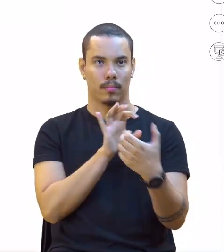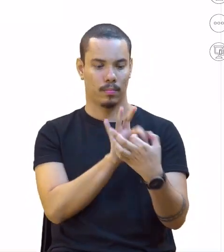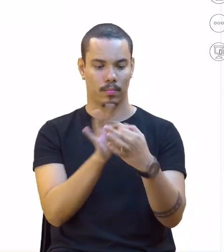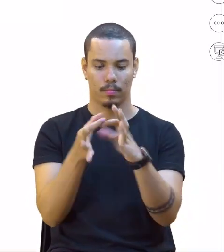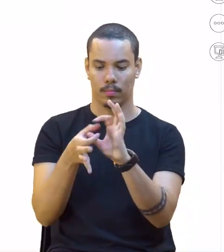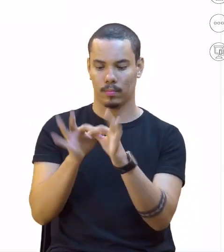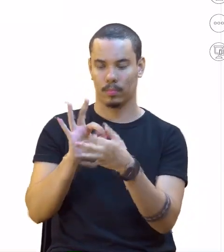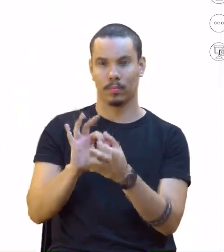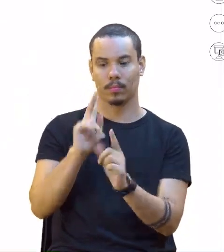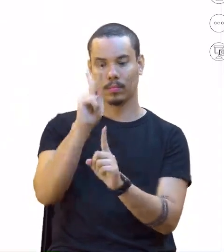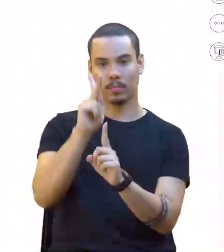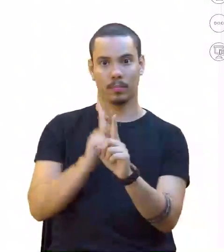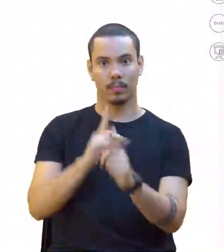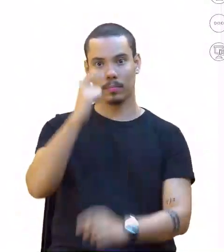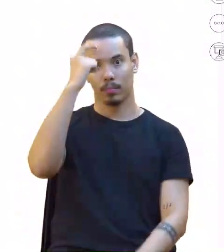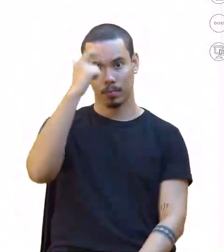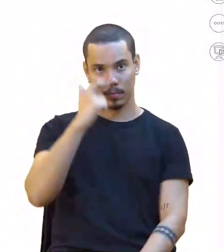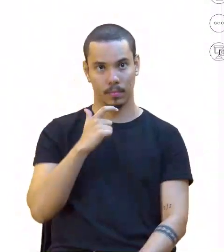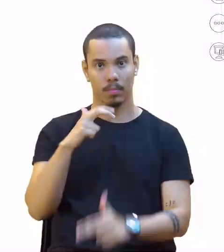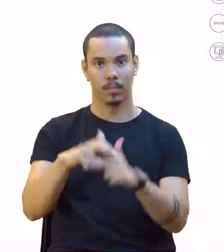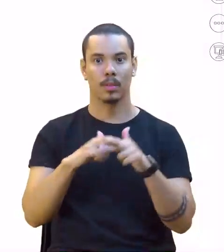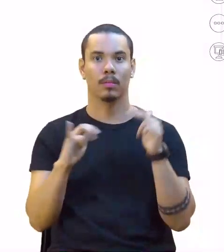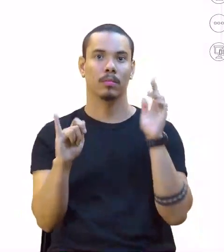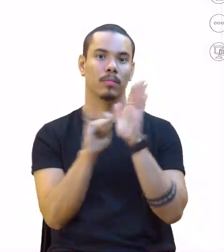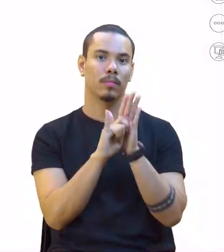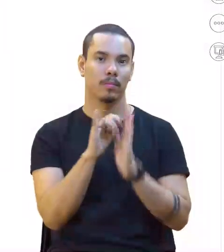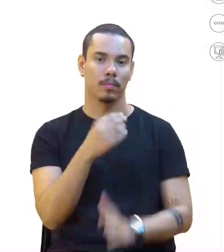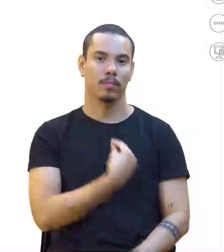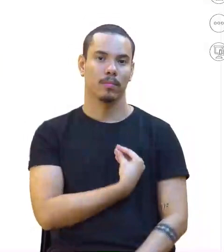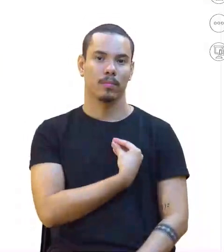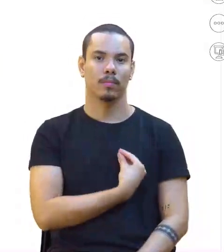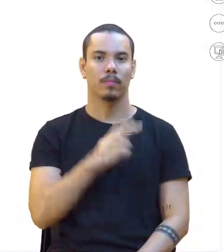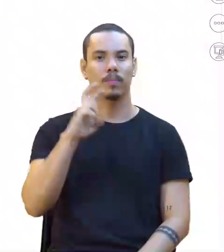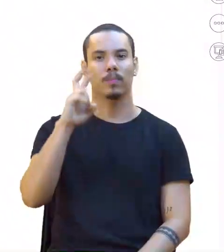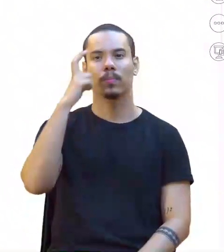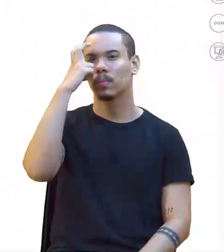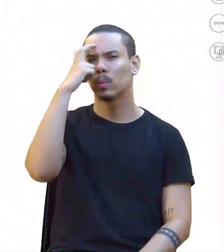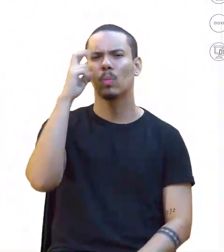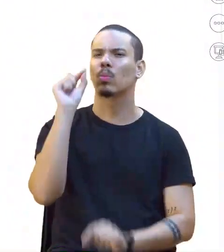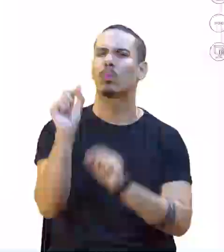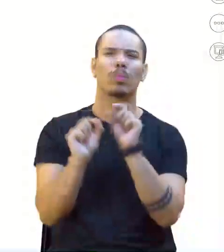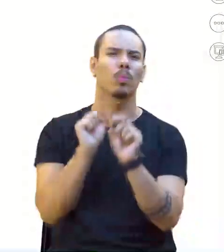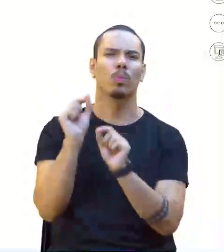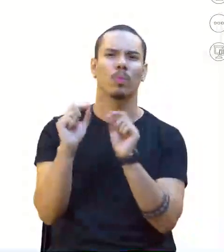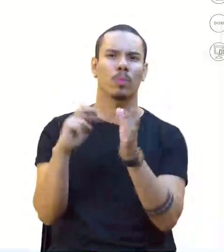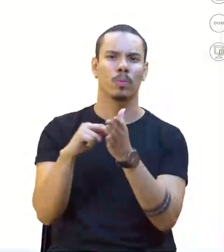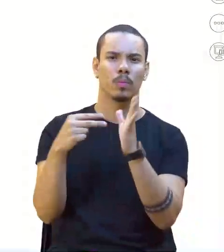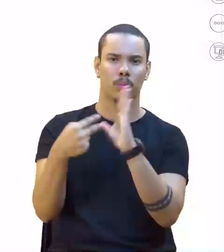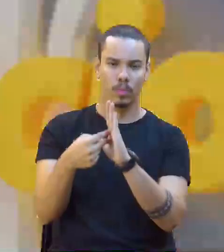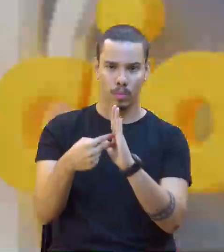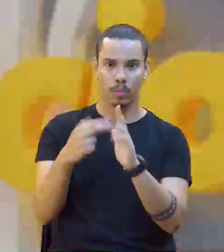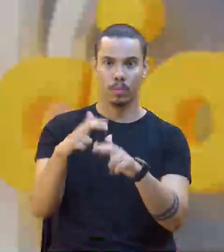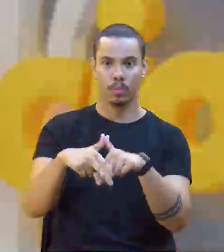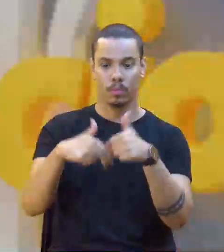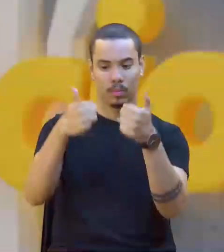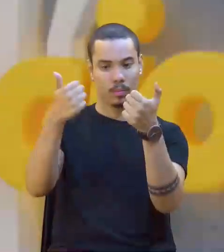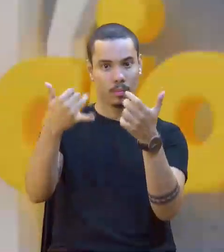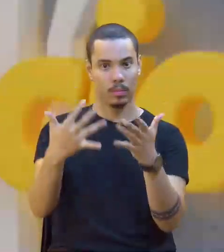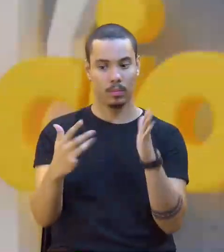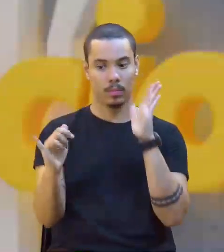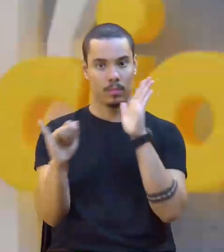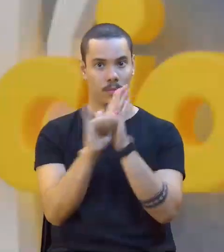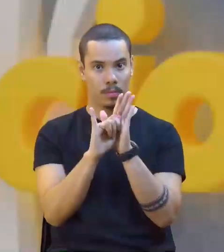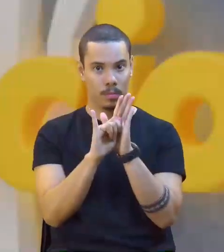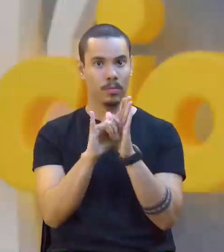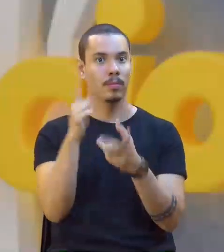Então, identidade e vida cultural, né, gente? O que é isso? Quando a gente fala de identidade, por que